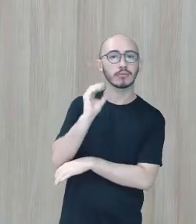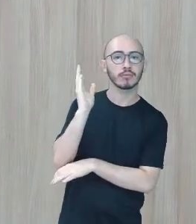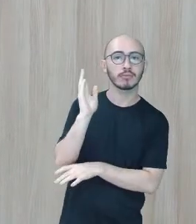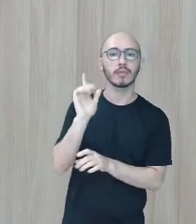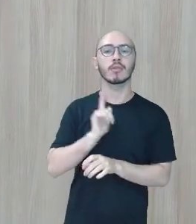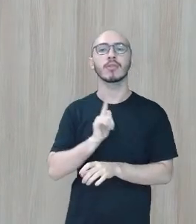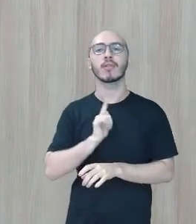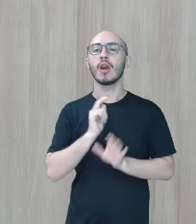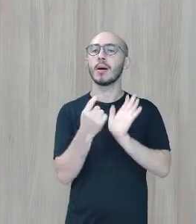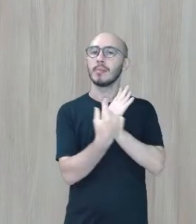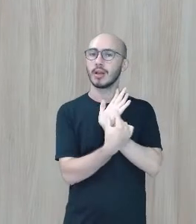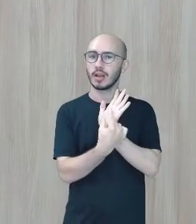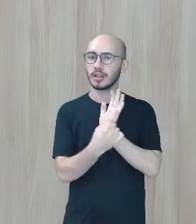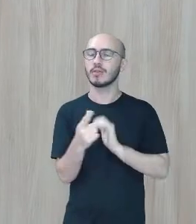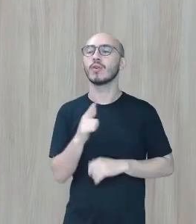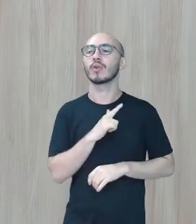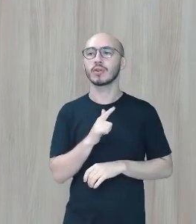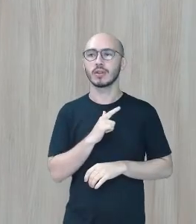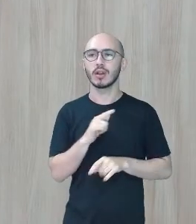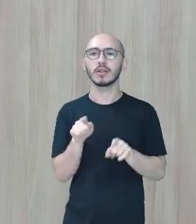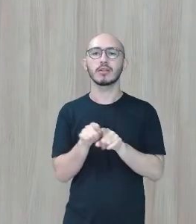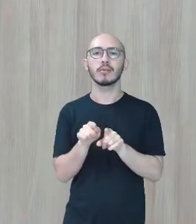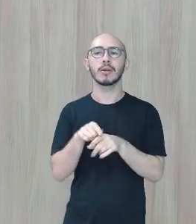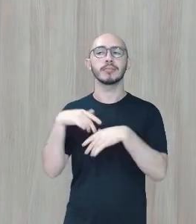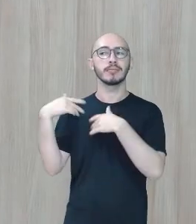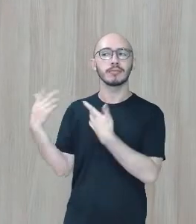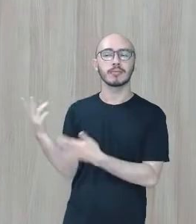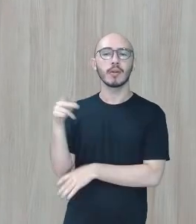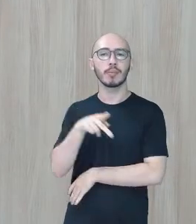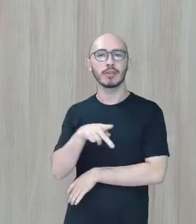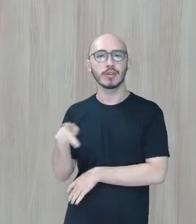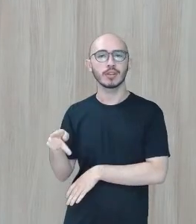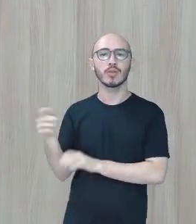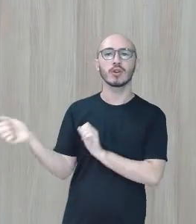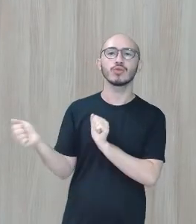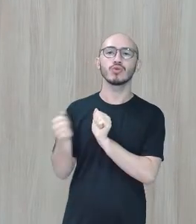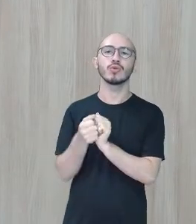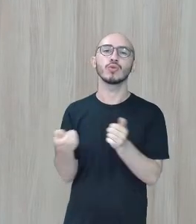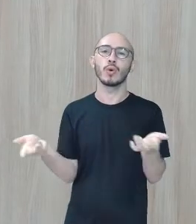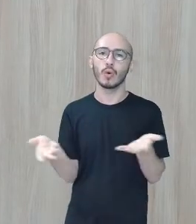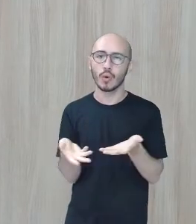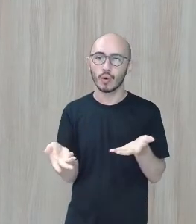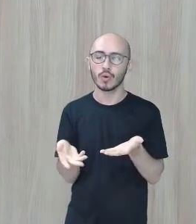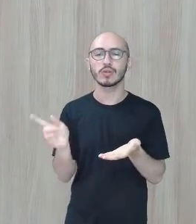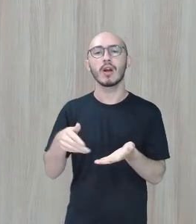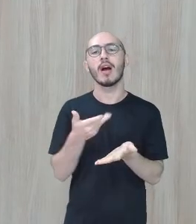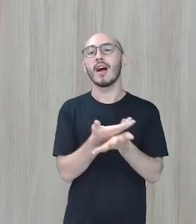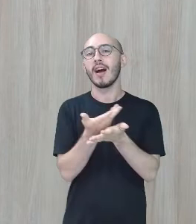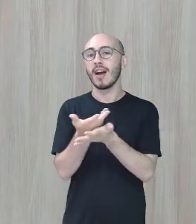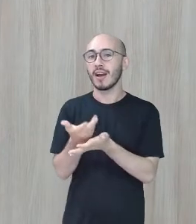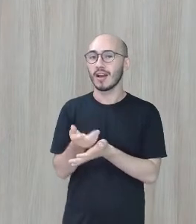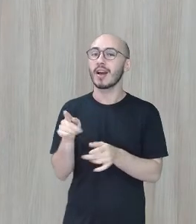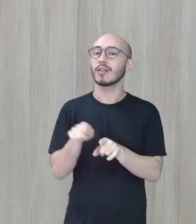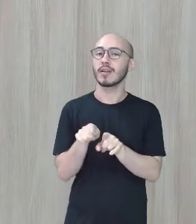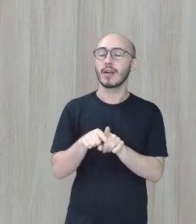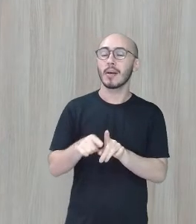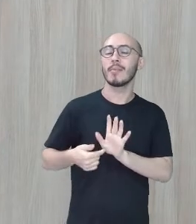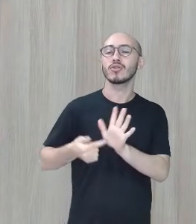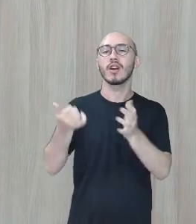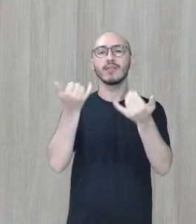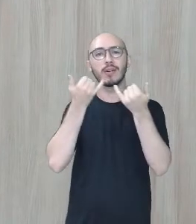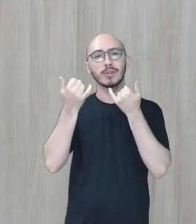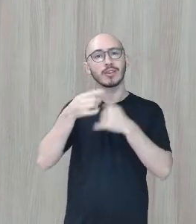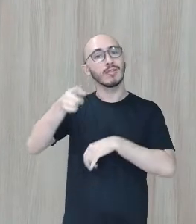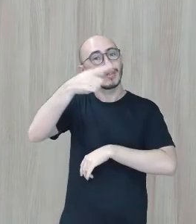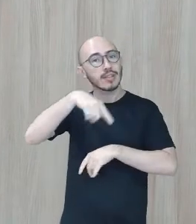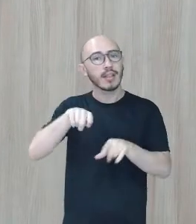gente tem o nosso aplicativo e Briane, como eu já falei, né, está me acompanhando aqui hoje nessa aula e vai trazer as informações